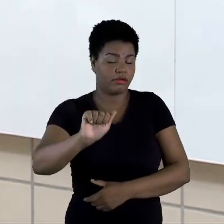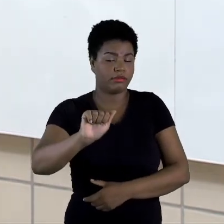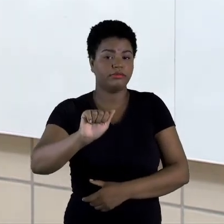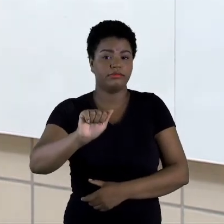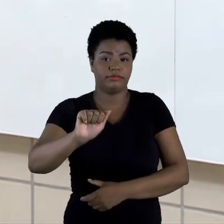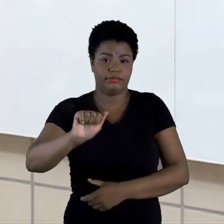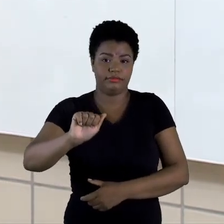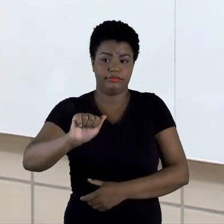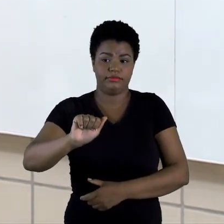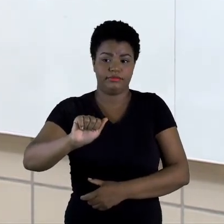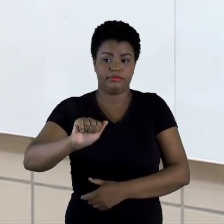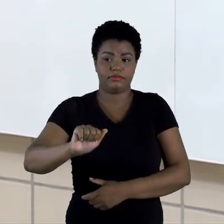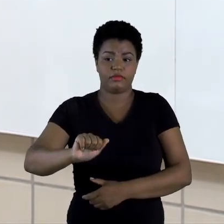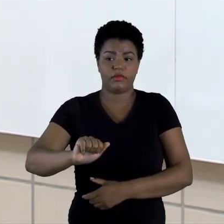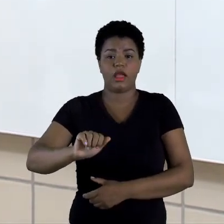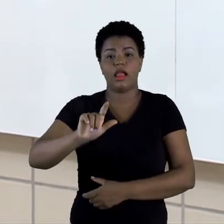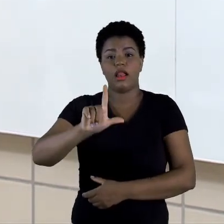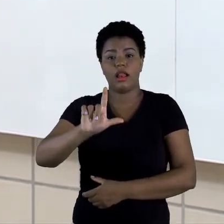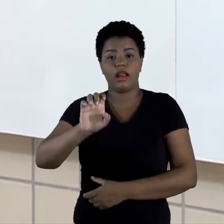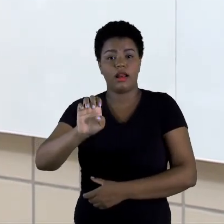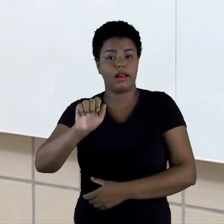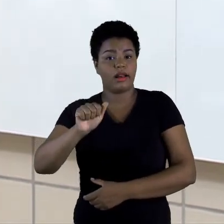O leão.